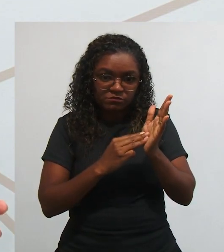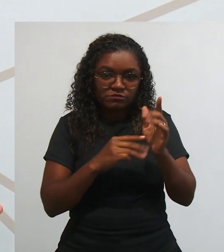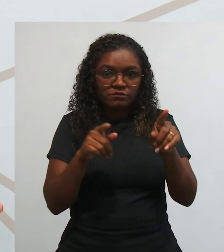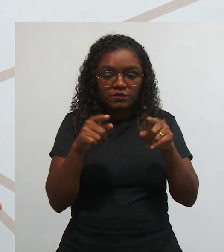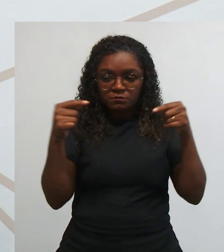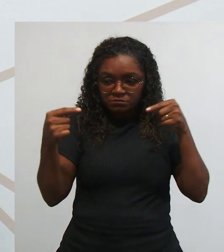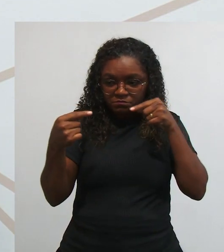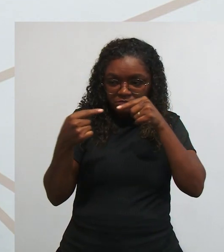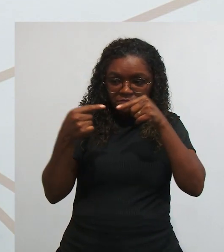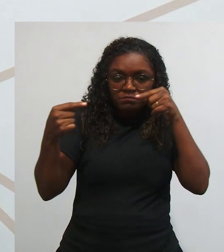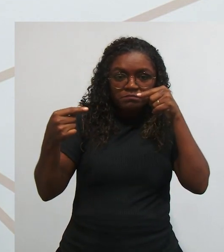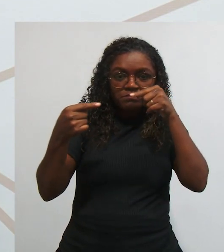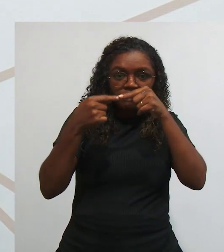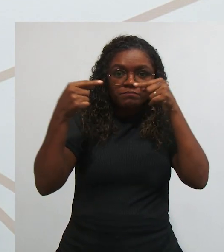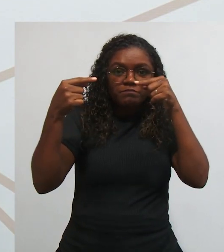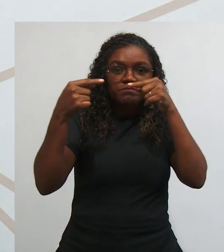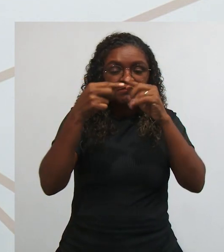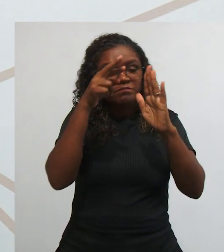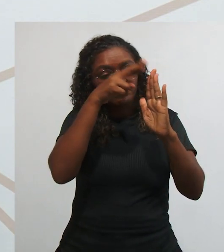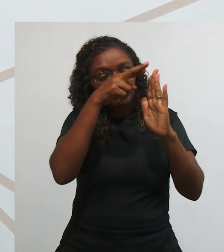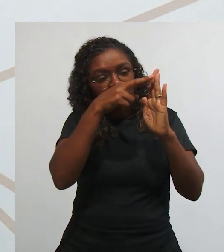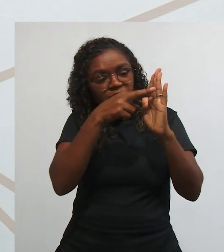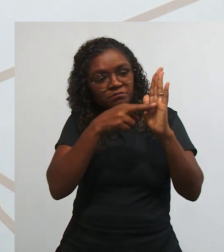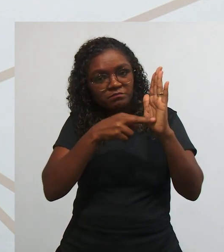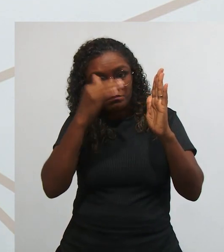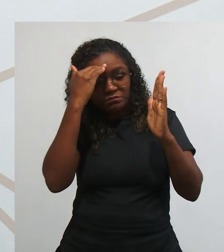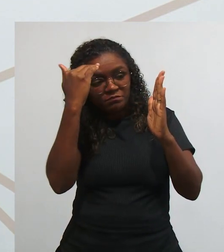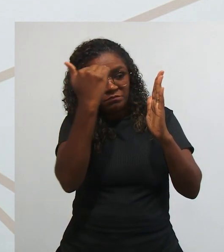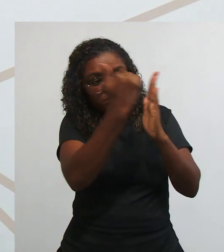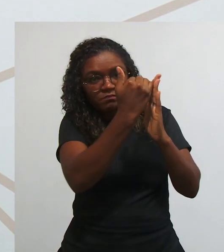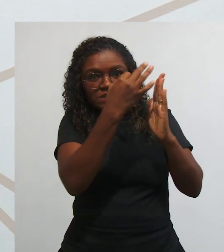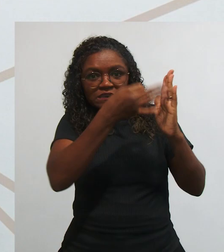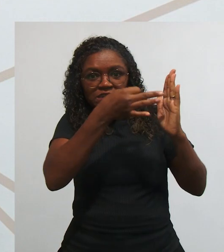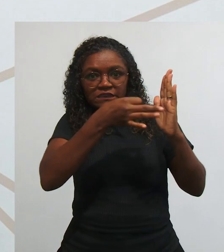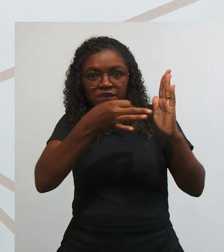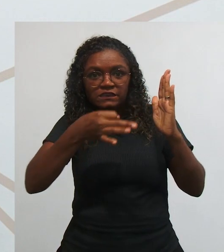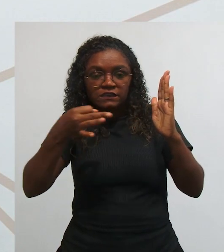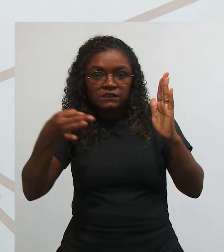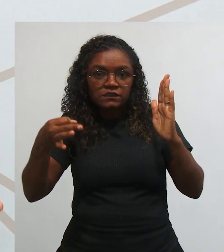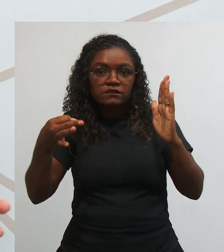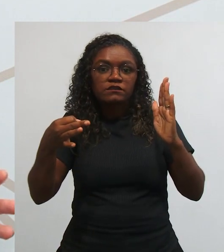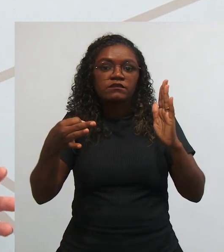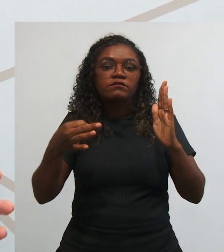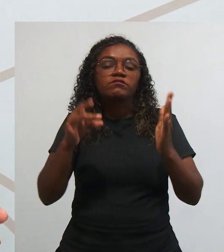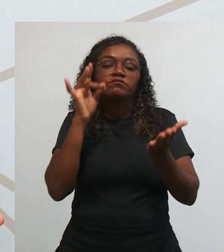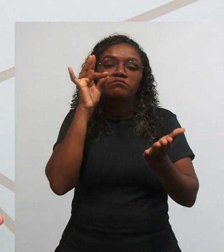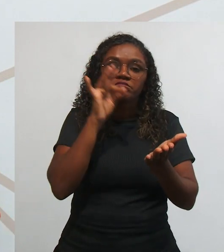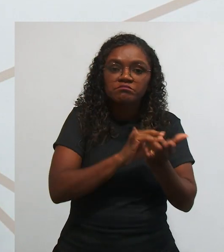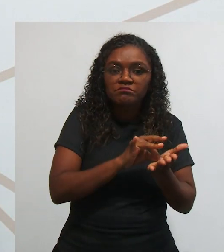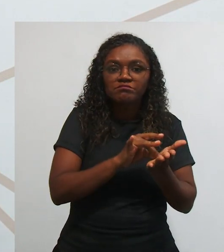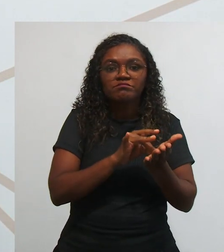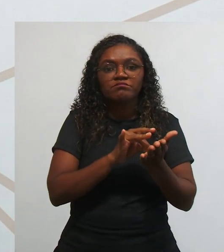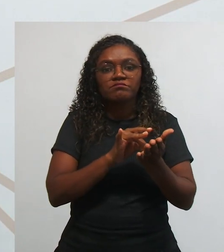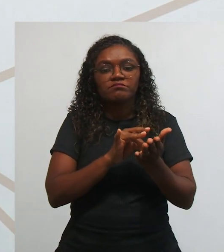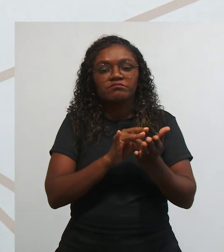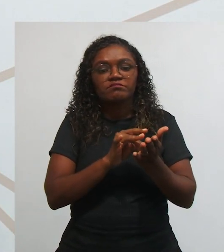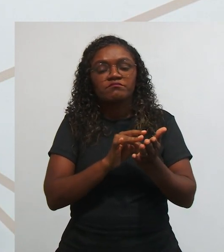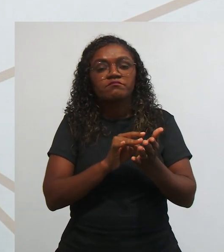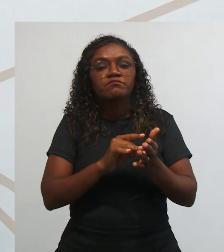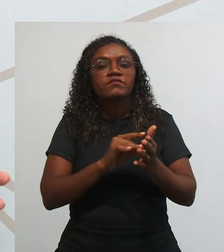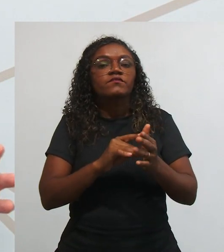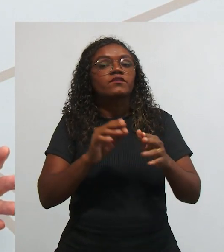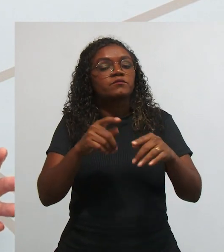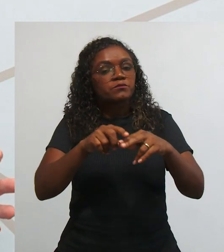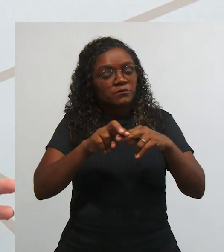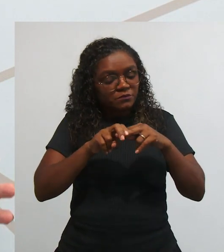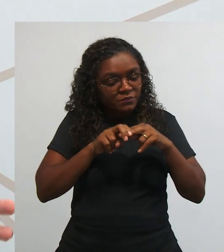precisa atender às normas de exigência de produção desse conhecimento, validação desse conhecimento.